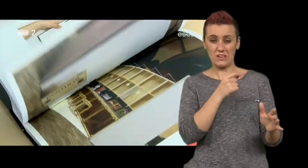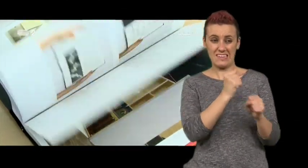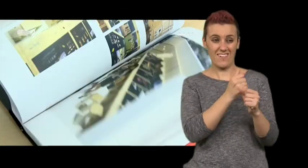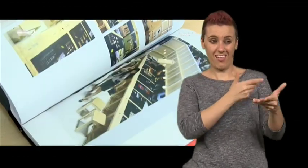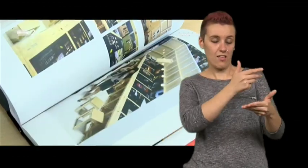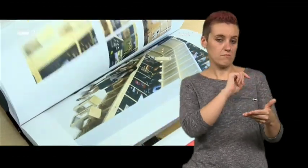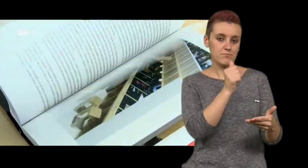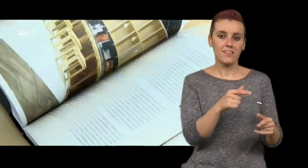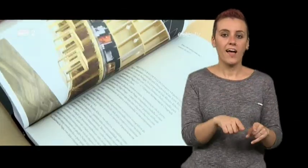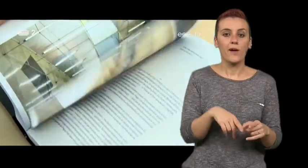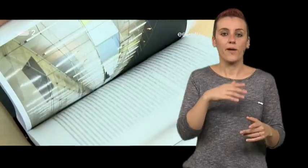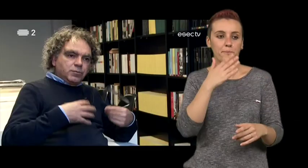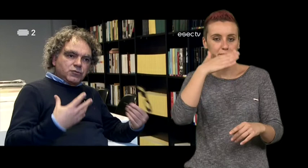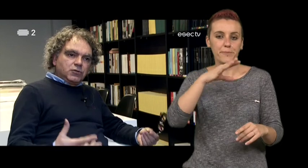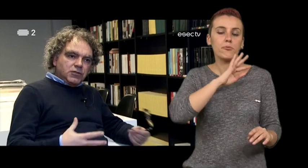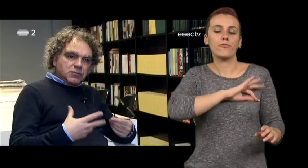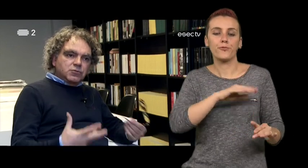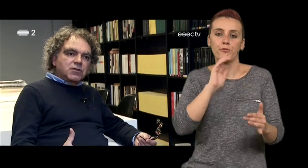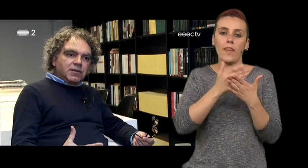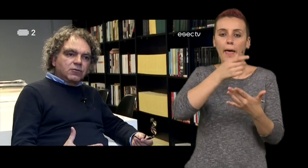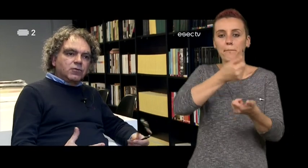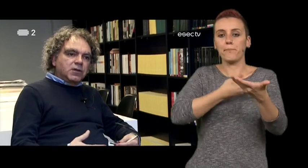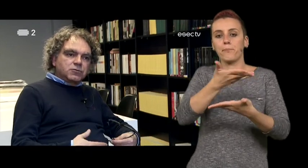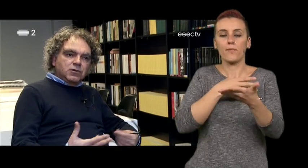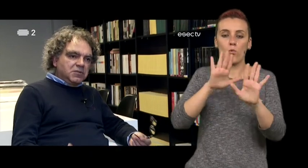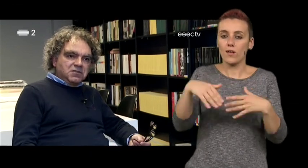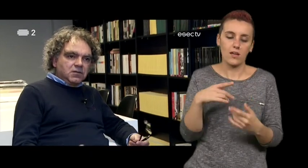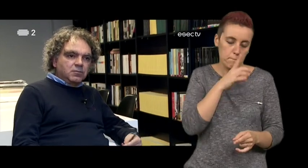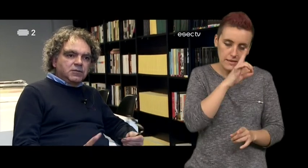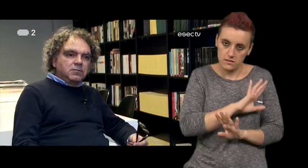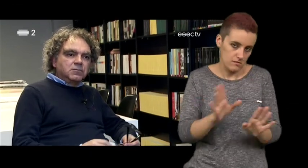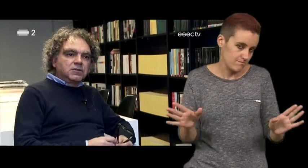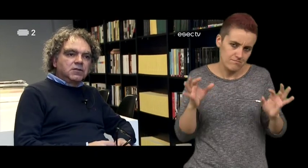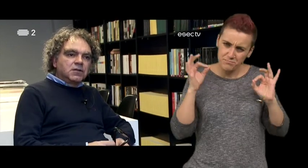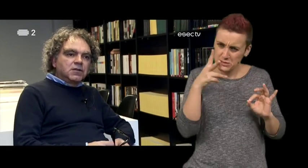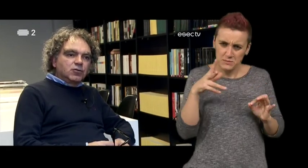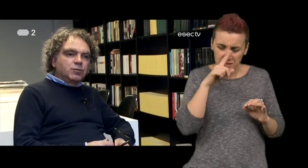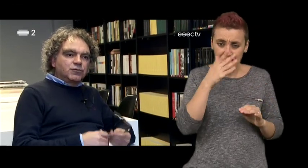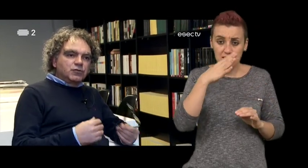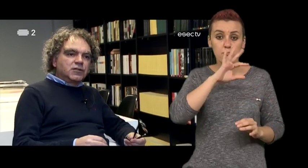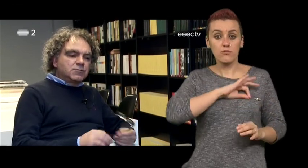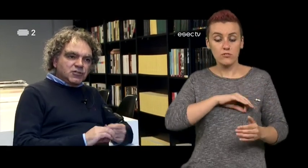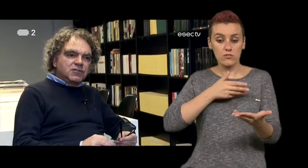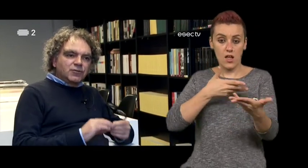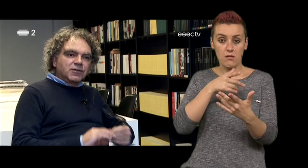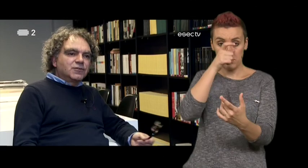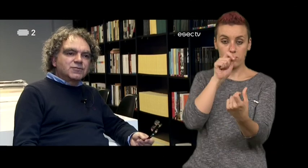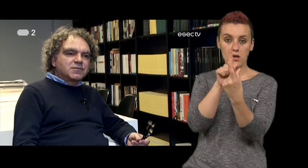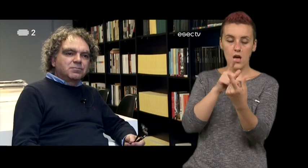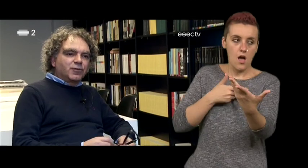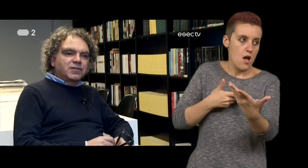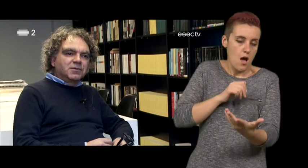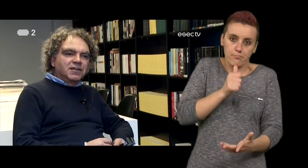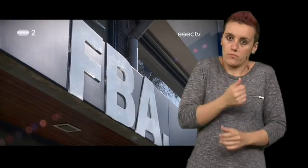ideia de que com profissionalismo se trabalha com qualquer pessoa é mentira, completamente mentira. Com profissionalismo há gente com quem não